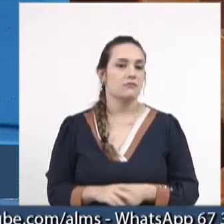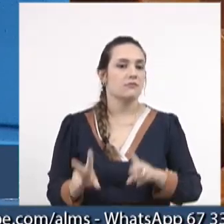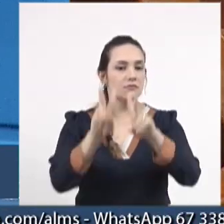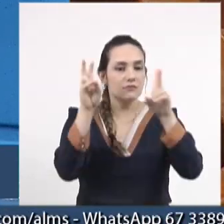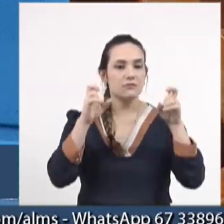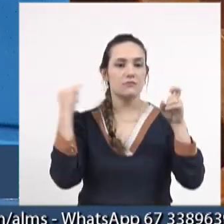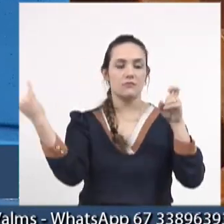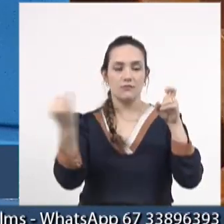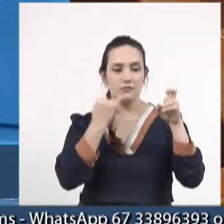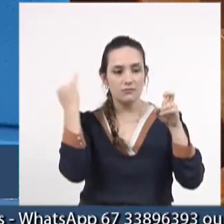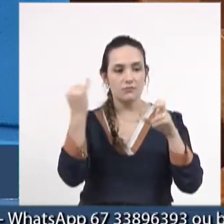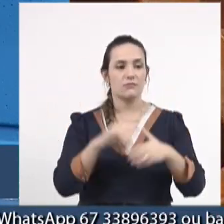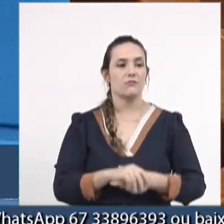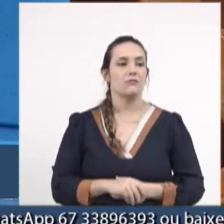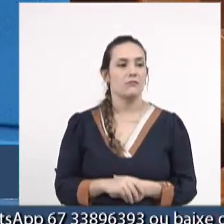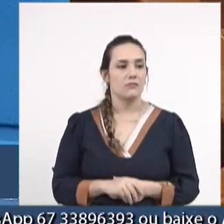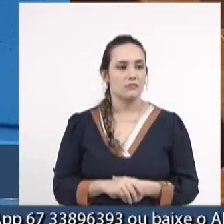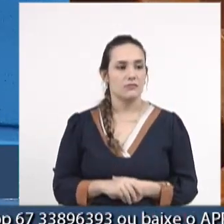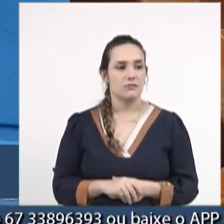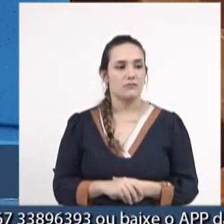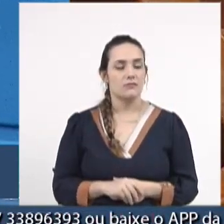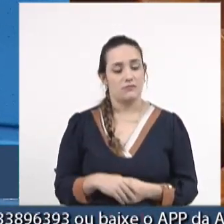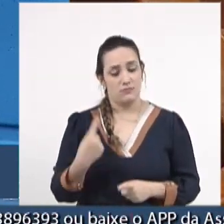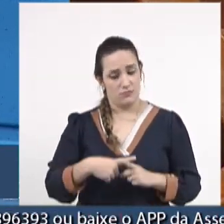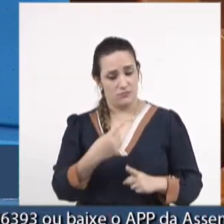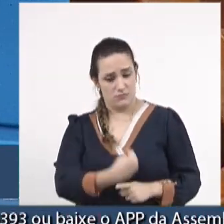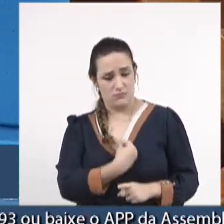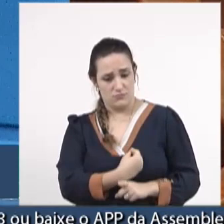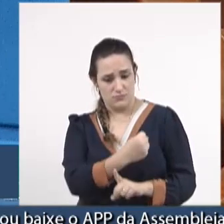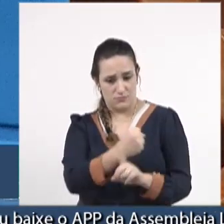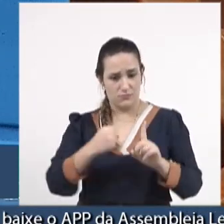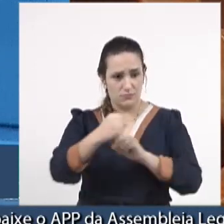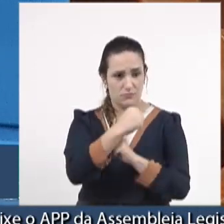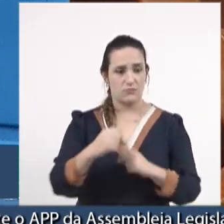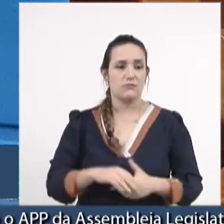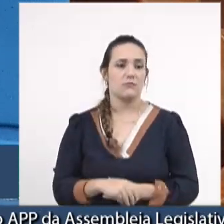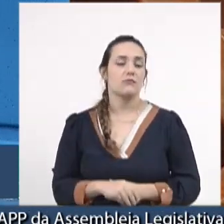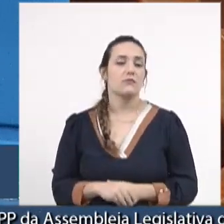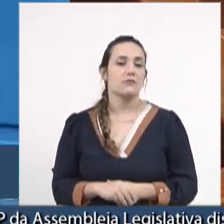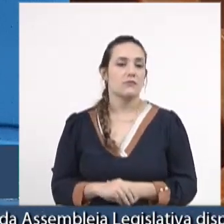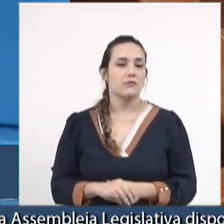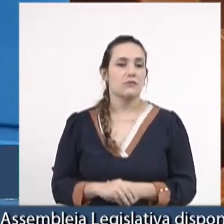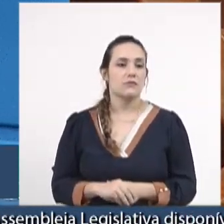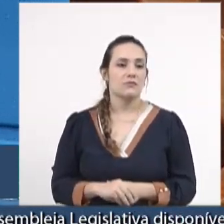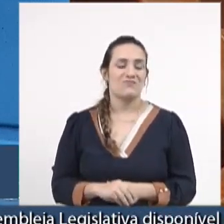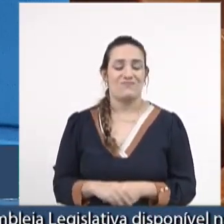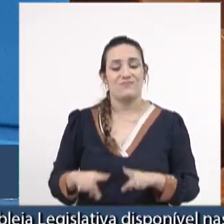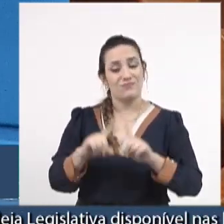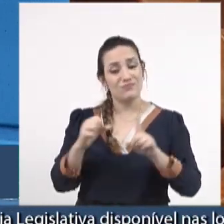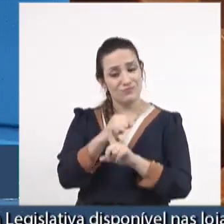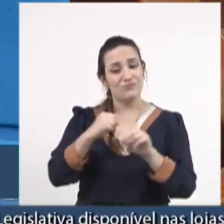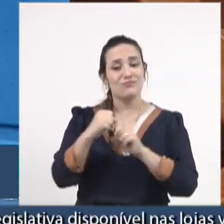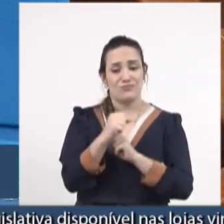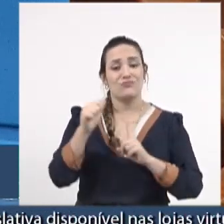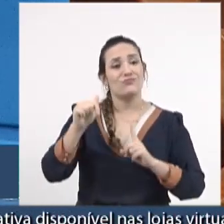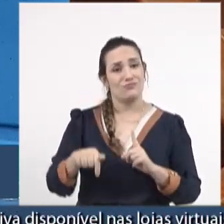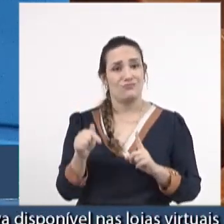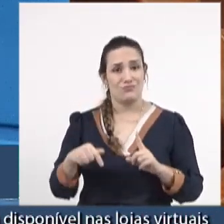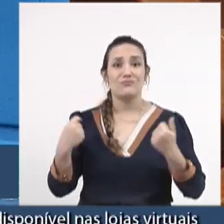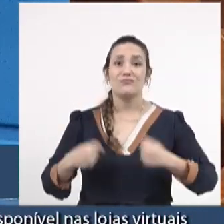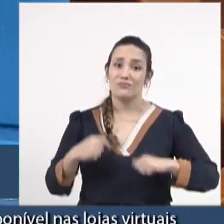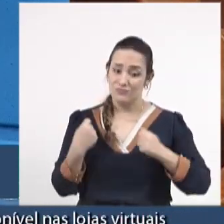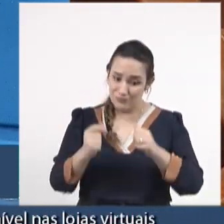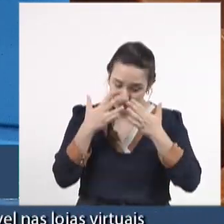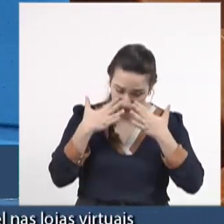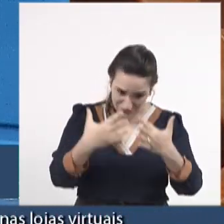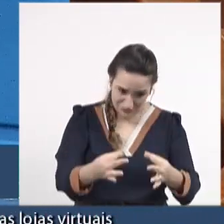assunto que é muito importante, porque nós vivemos em sociedade e nós percebemos que a nossa sociedade anda precisando